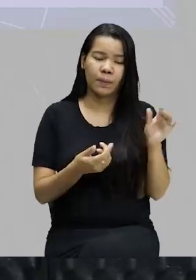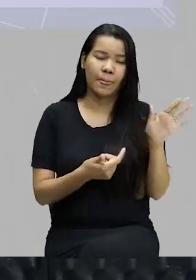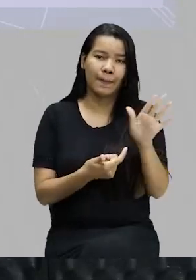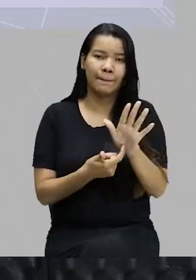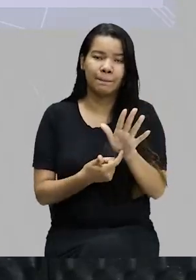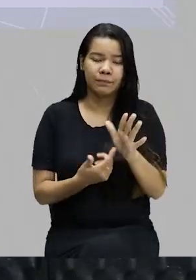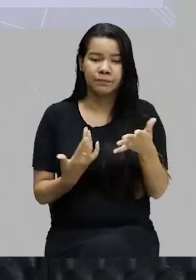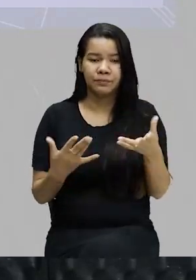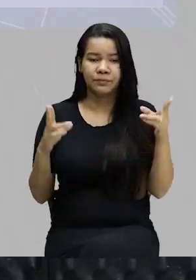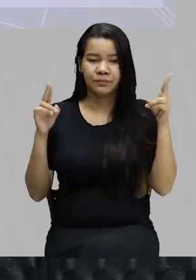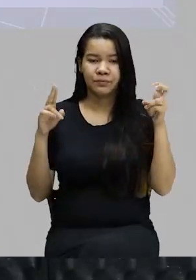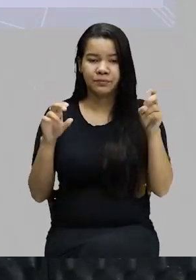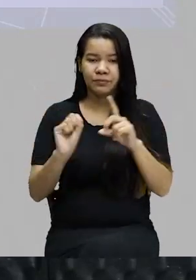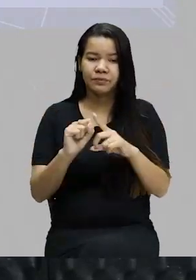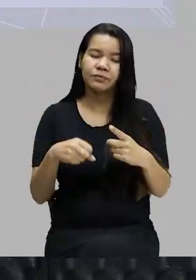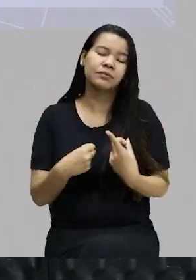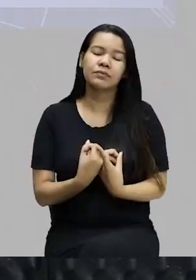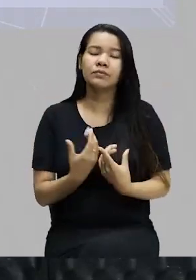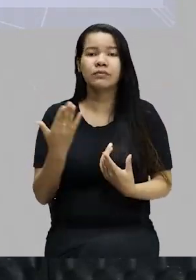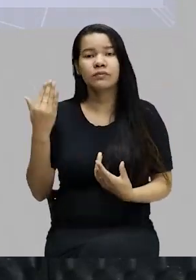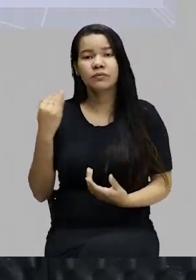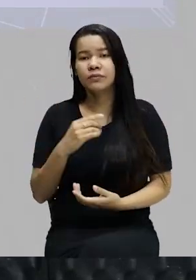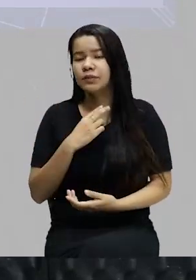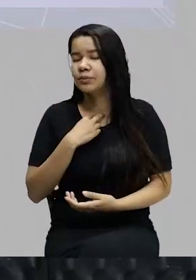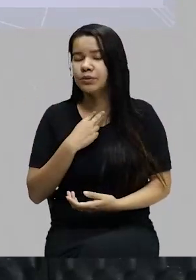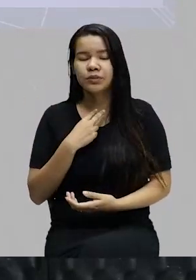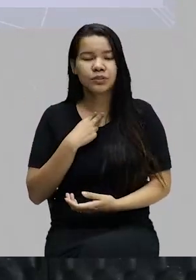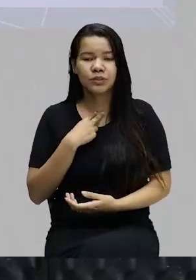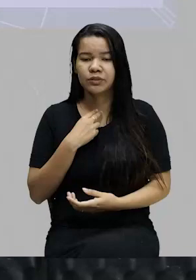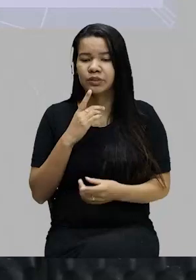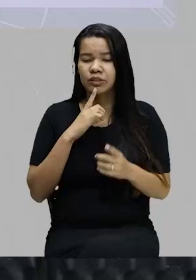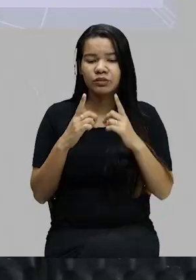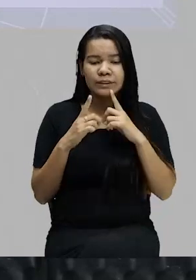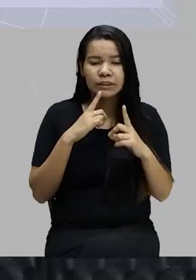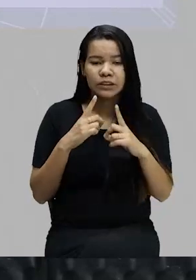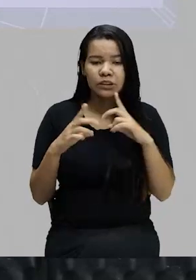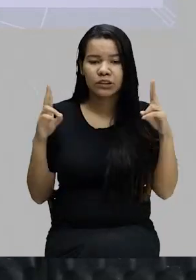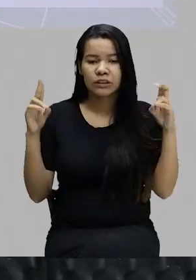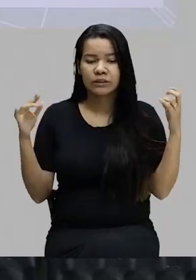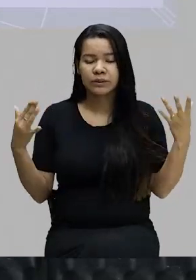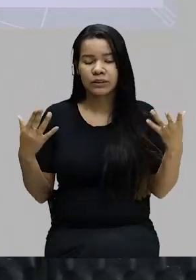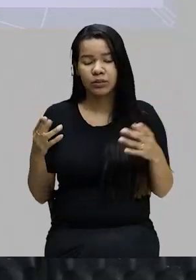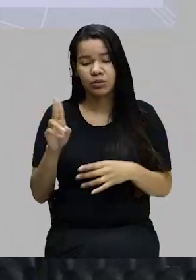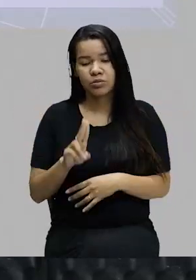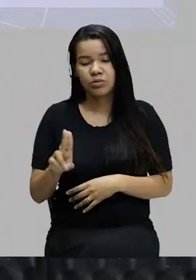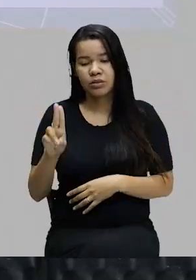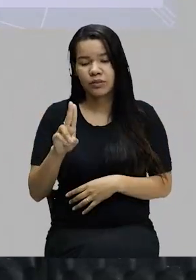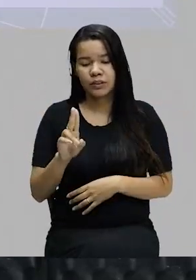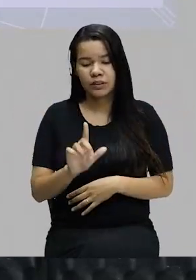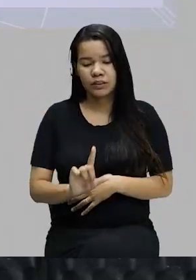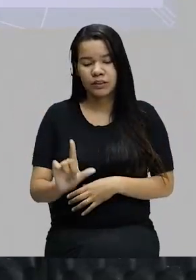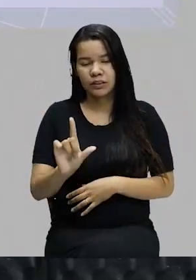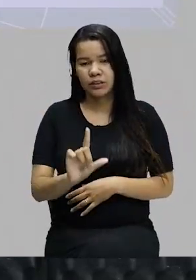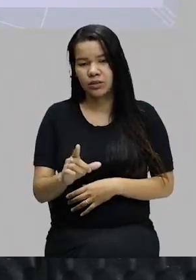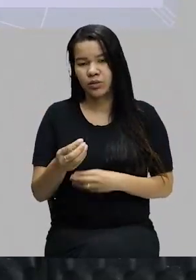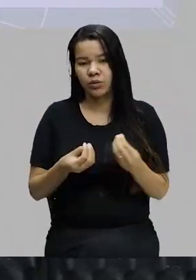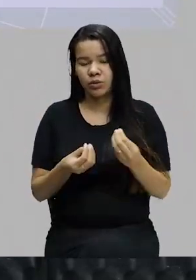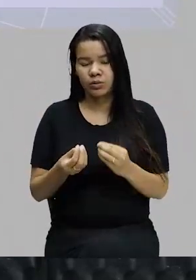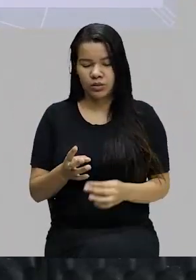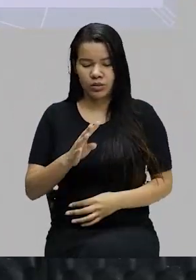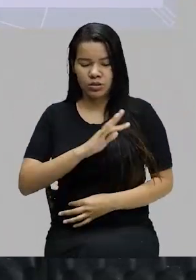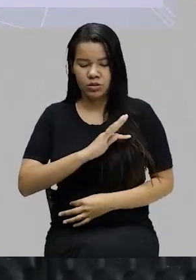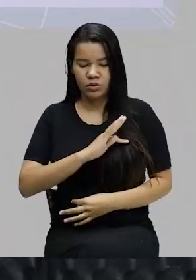eles não podiam debater certos temas, eles usavam o quê? Usavam a literatura como uma forma de denúncia, como uma forma de mostrar o que